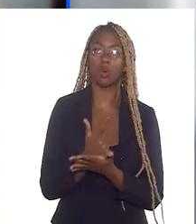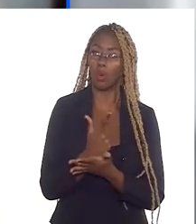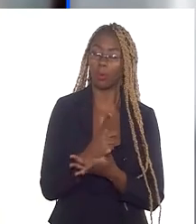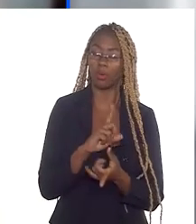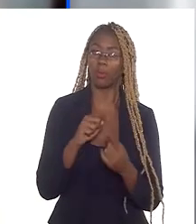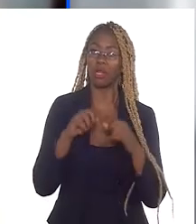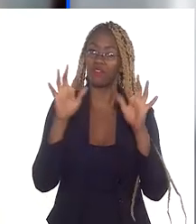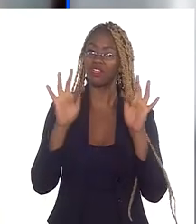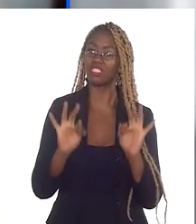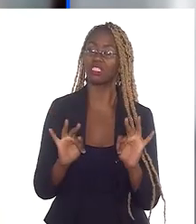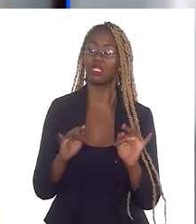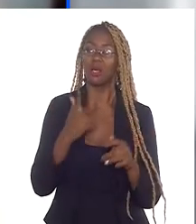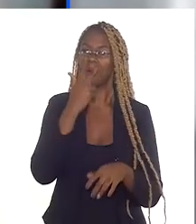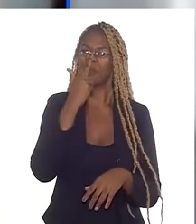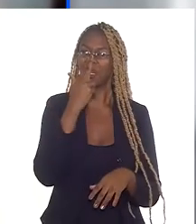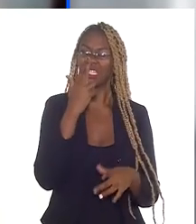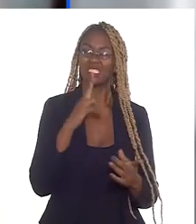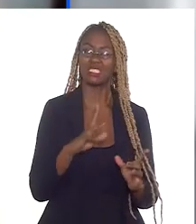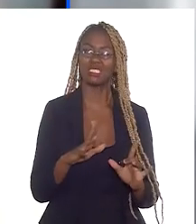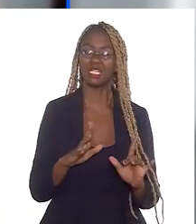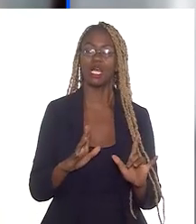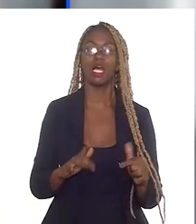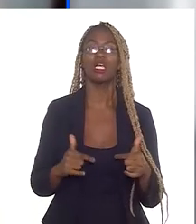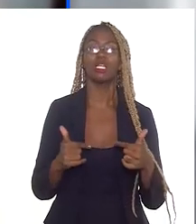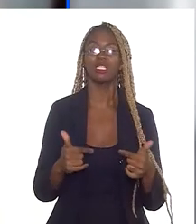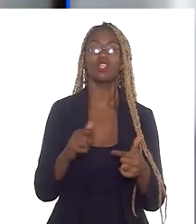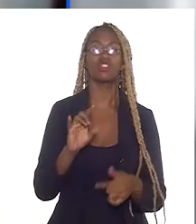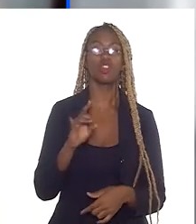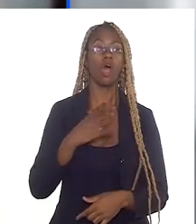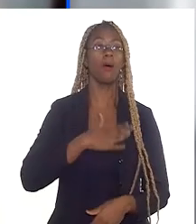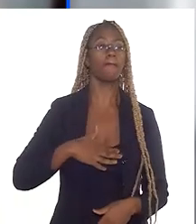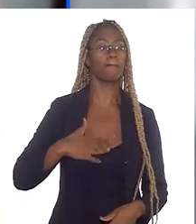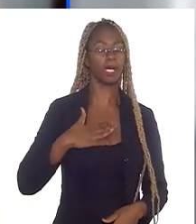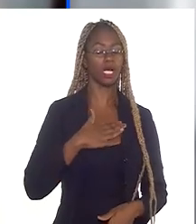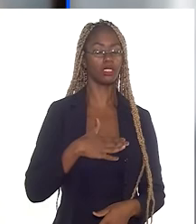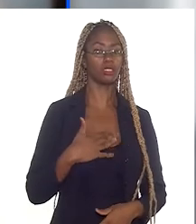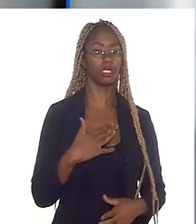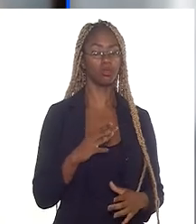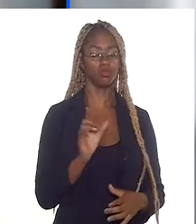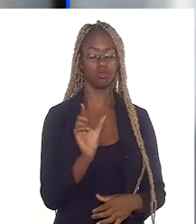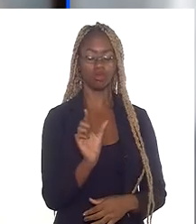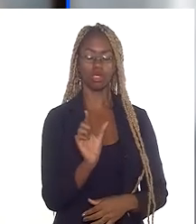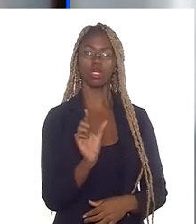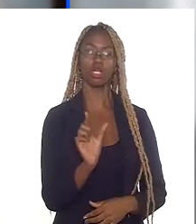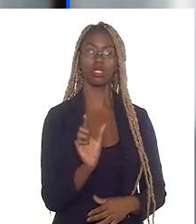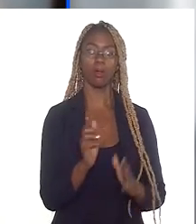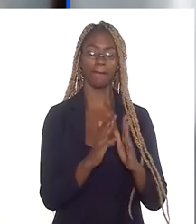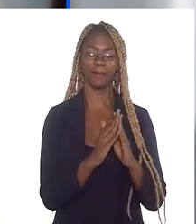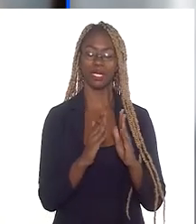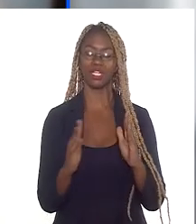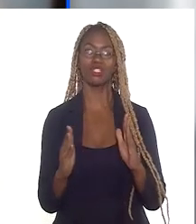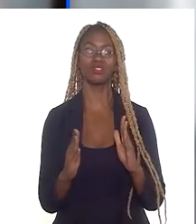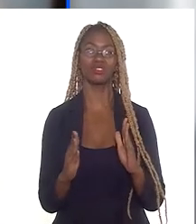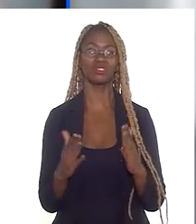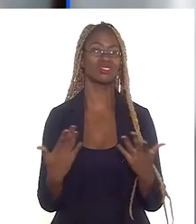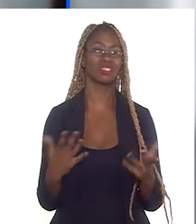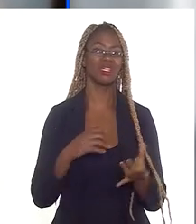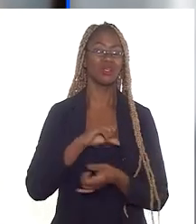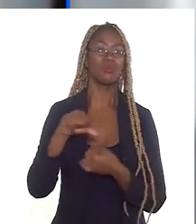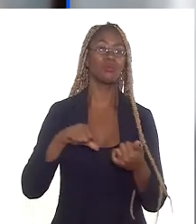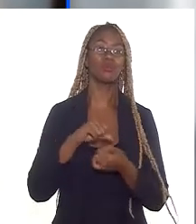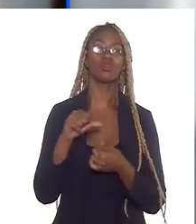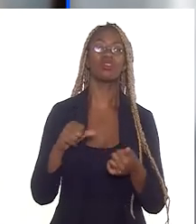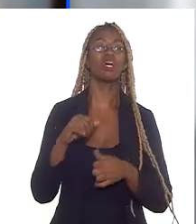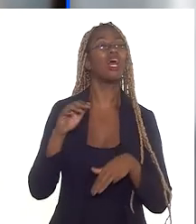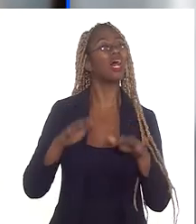Busca da Felicidade vai ativar aí um um efeito dopaminérgico vai dar um prazer né realmente ele vai acontecer